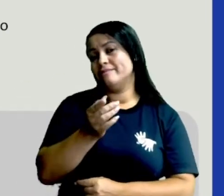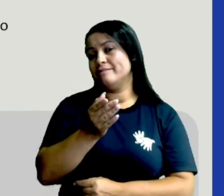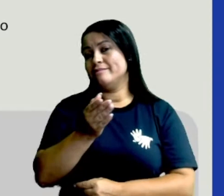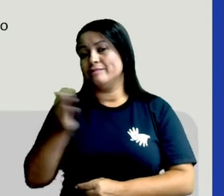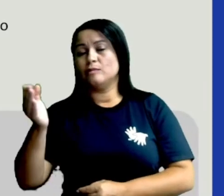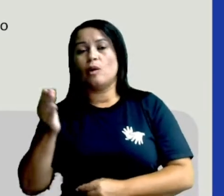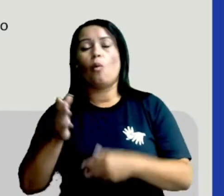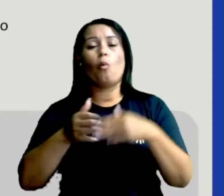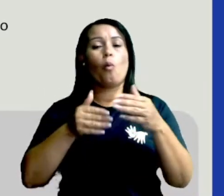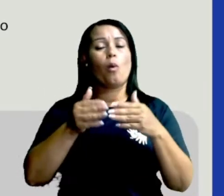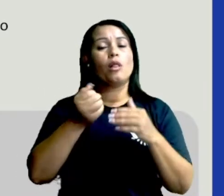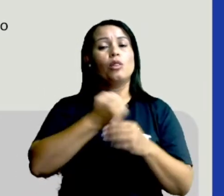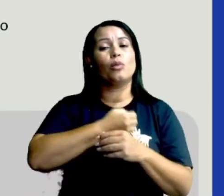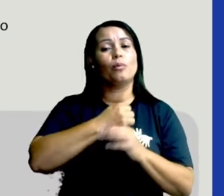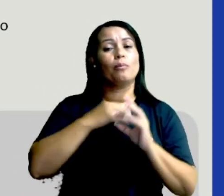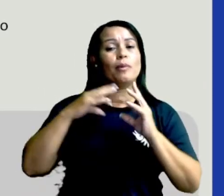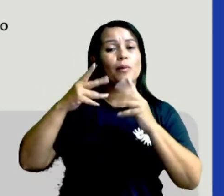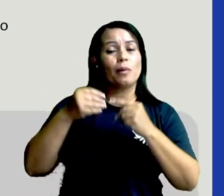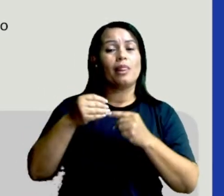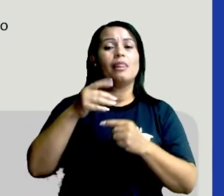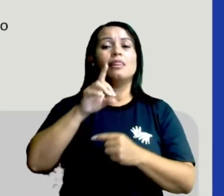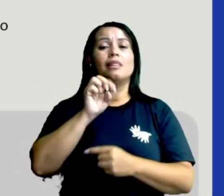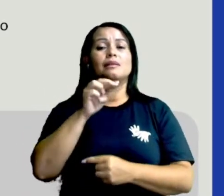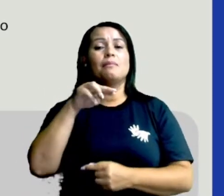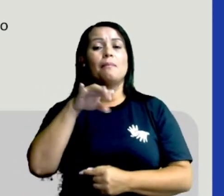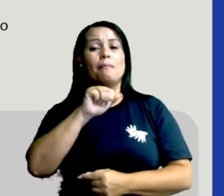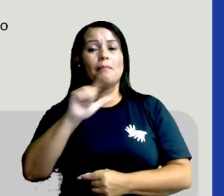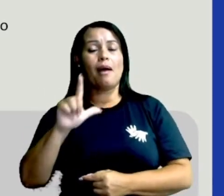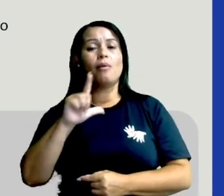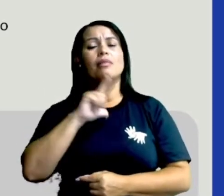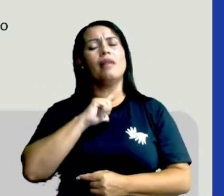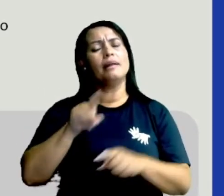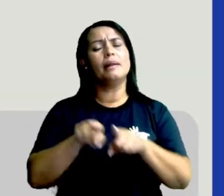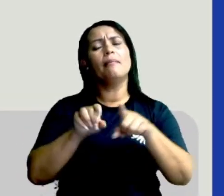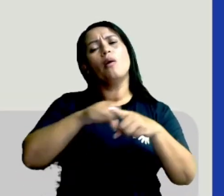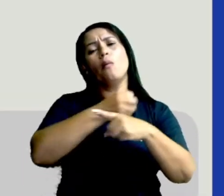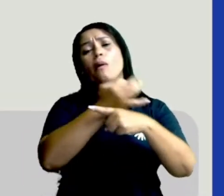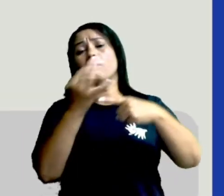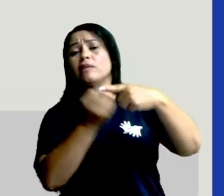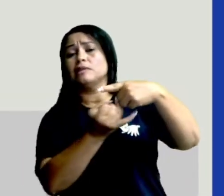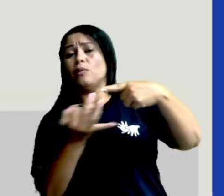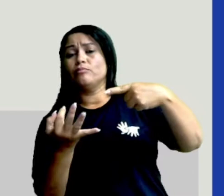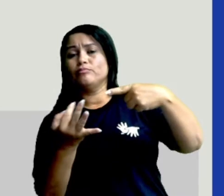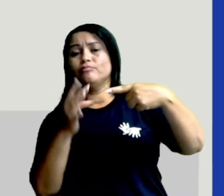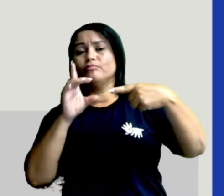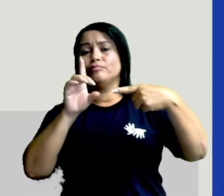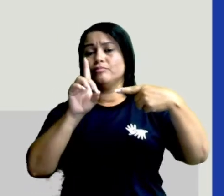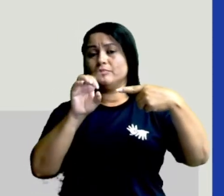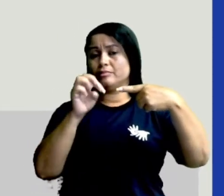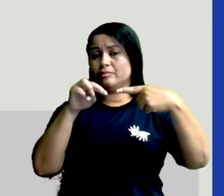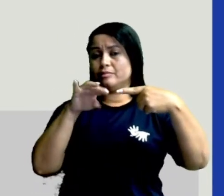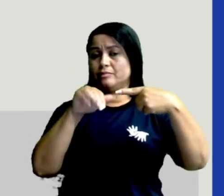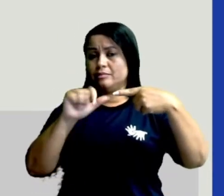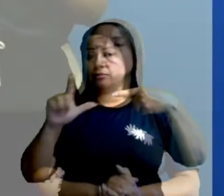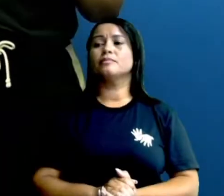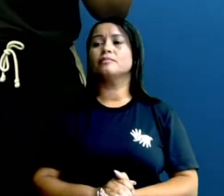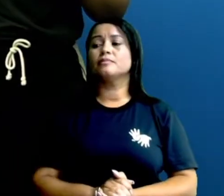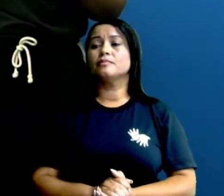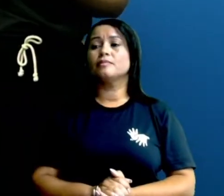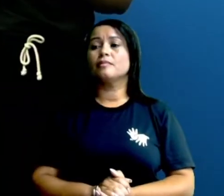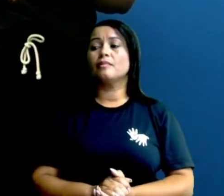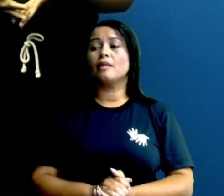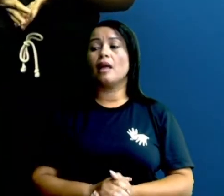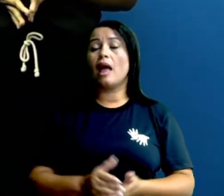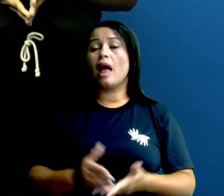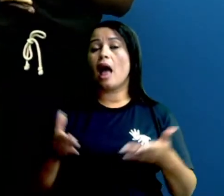todo número decimal pode ser escrito na forma de uma fração decimal. Então, vamos lá.